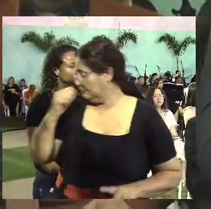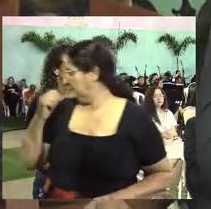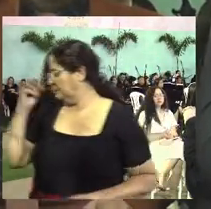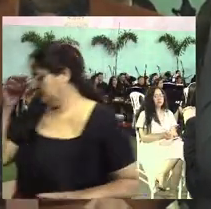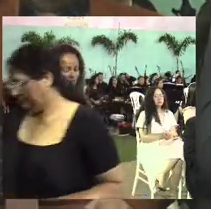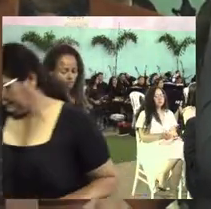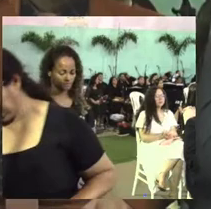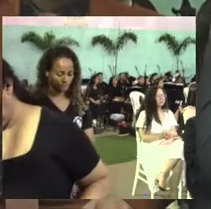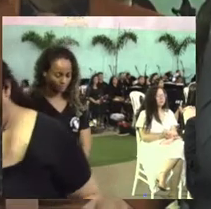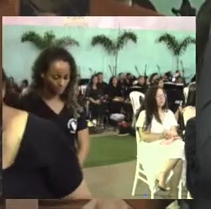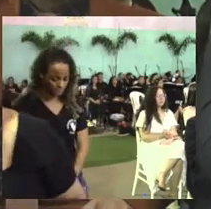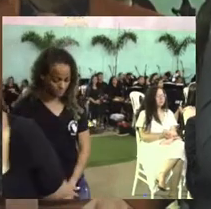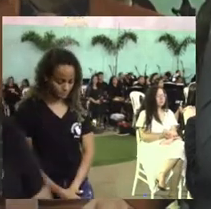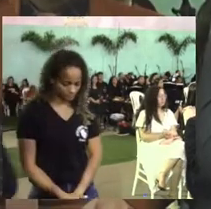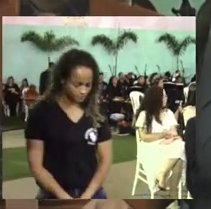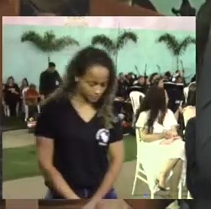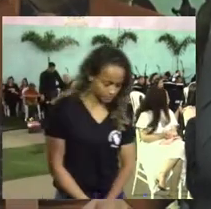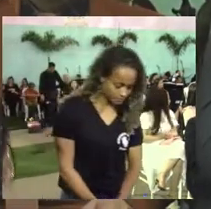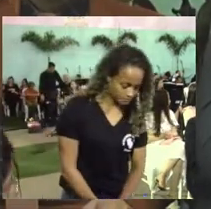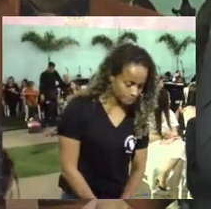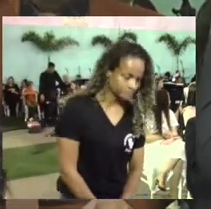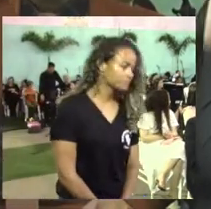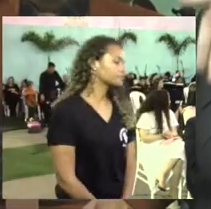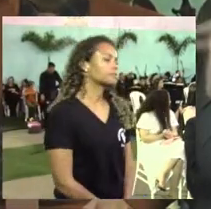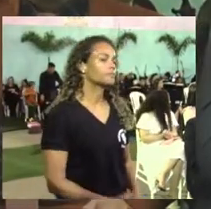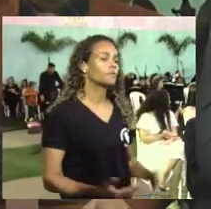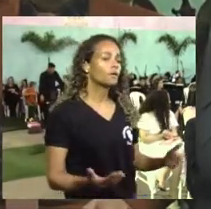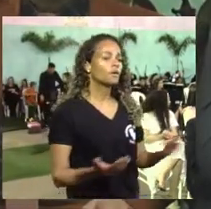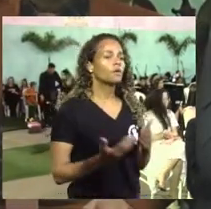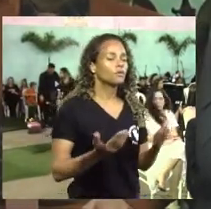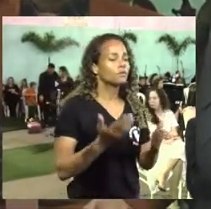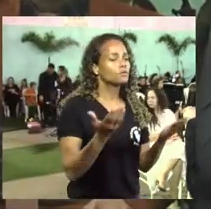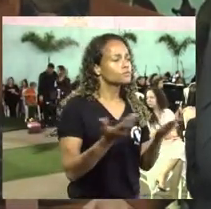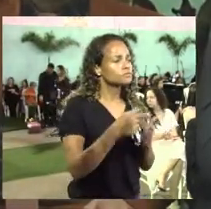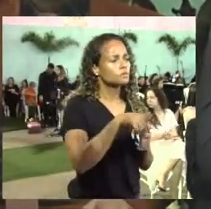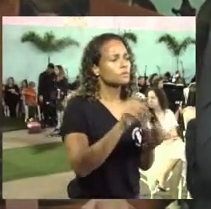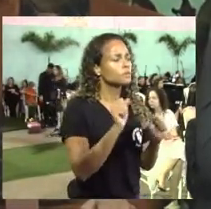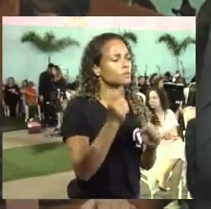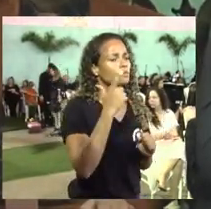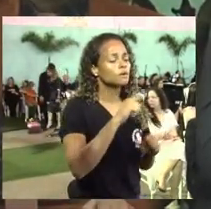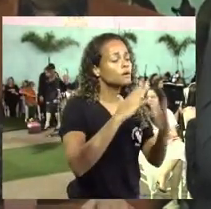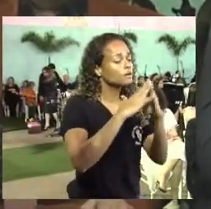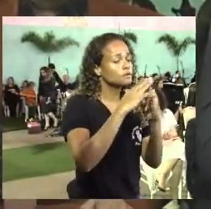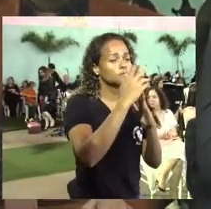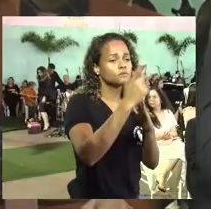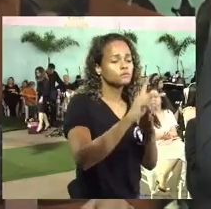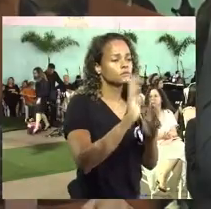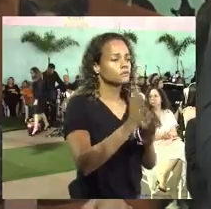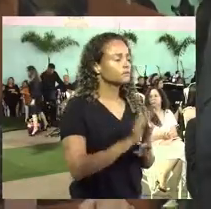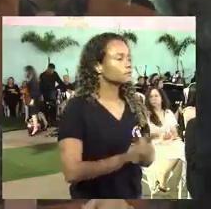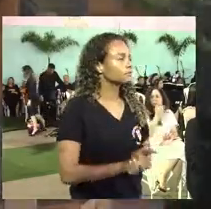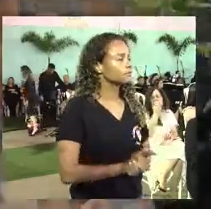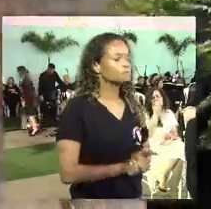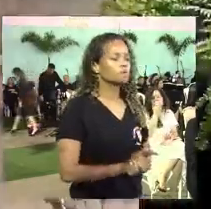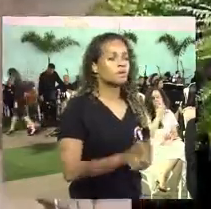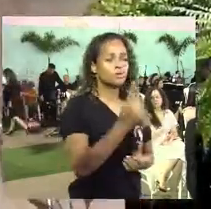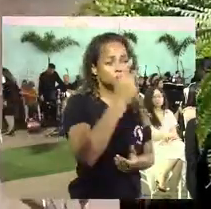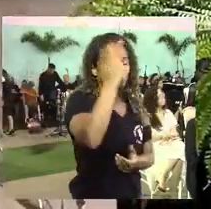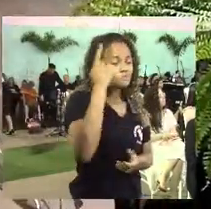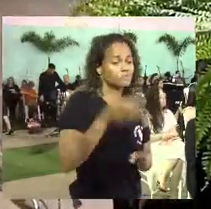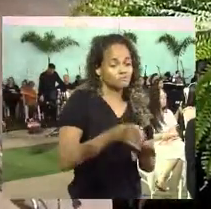hoje me convém posar na sua casa ganhou uma Samaritana Para Jesus no poço de Jacó e através dela uma cidade